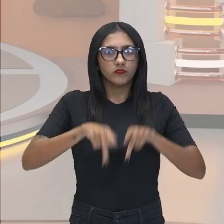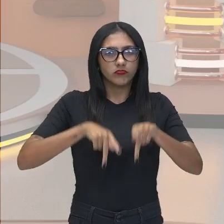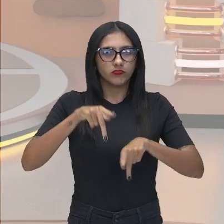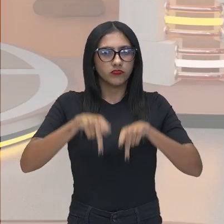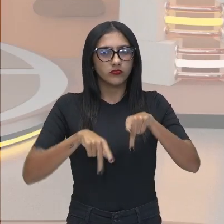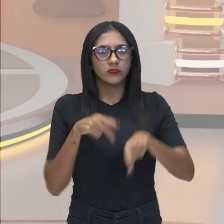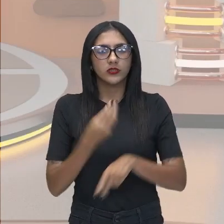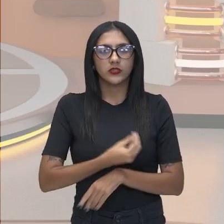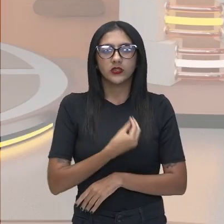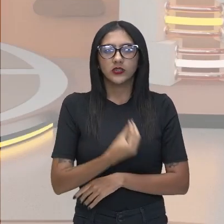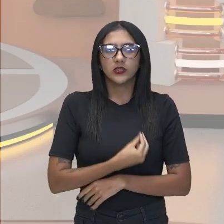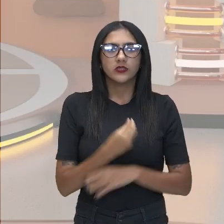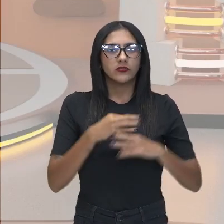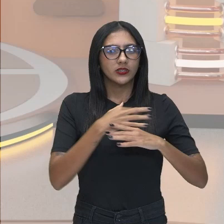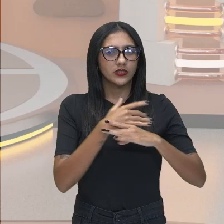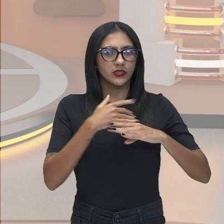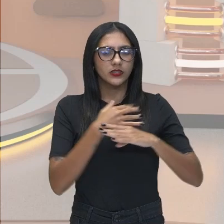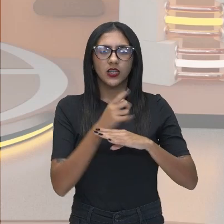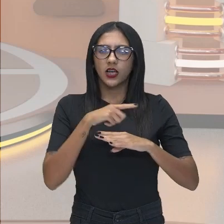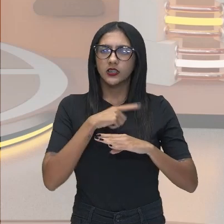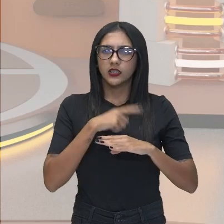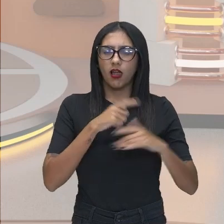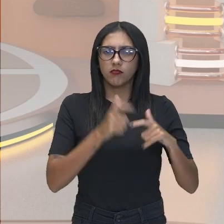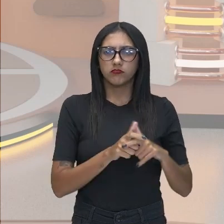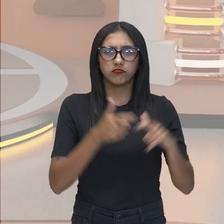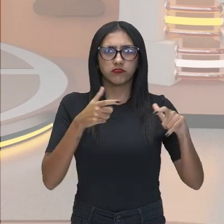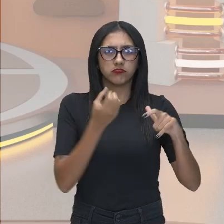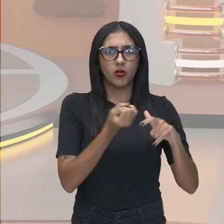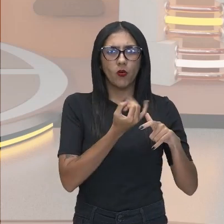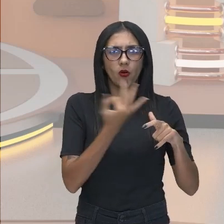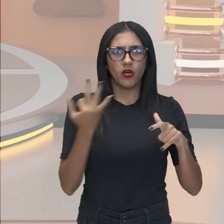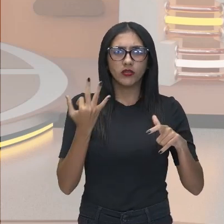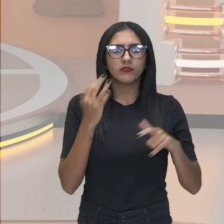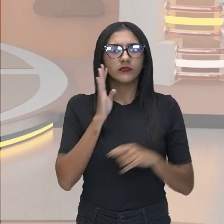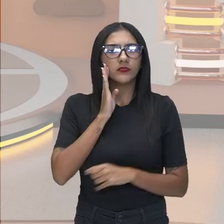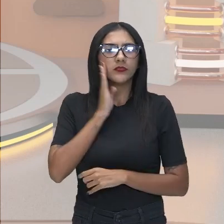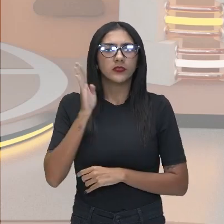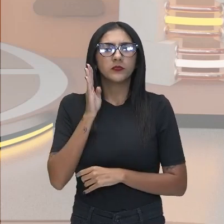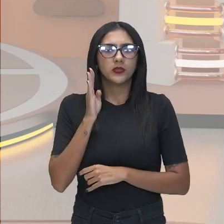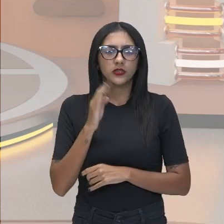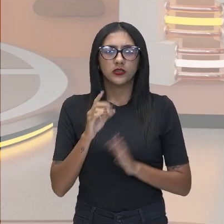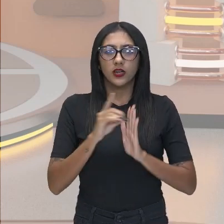urbana, ela aumenta principalmente a partir da década de